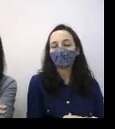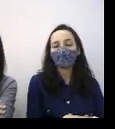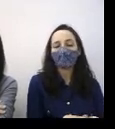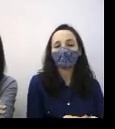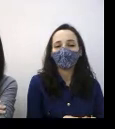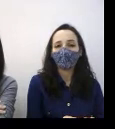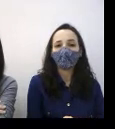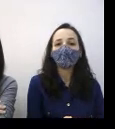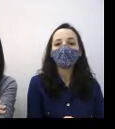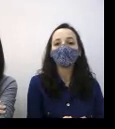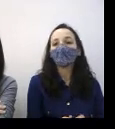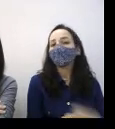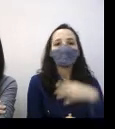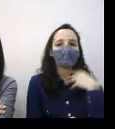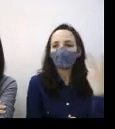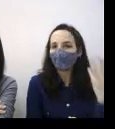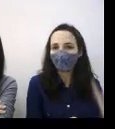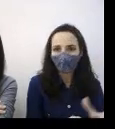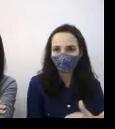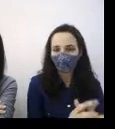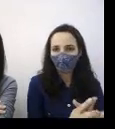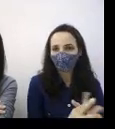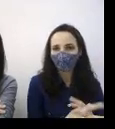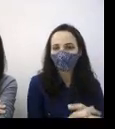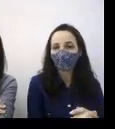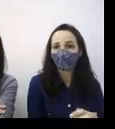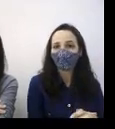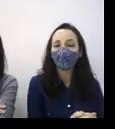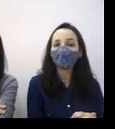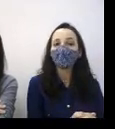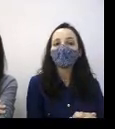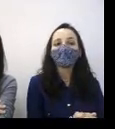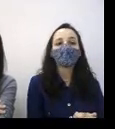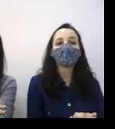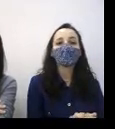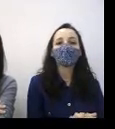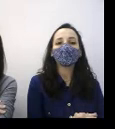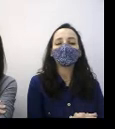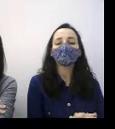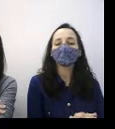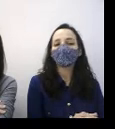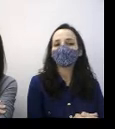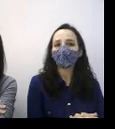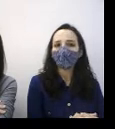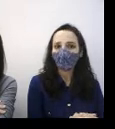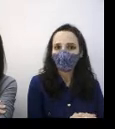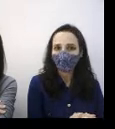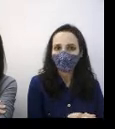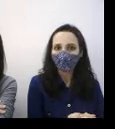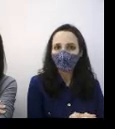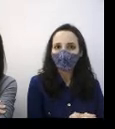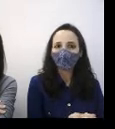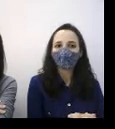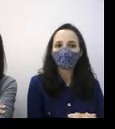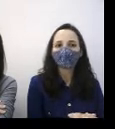estimação que acabou morrendo, ou perdeu algum objeto que gostava muito. Então, desde muito pequenos as crianças já lidam com